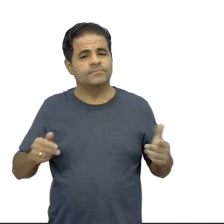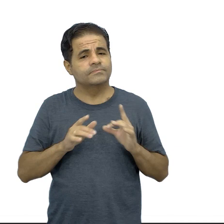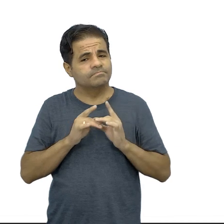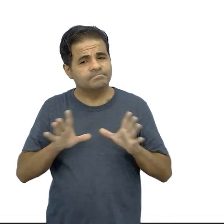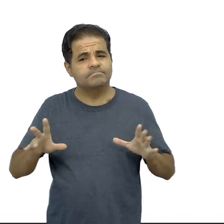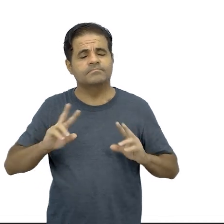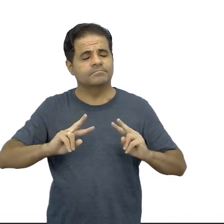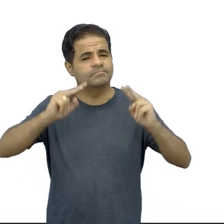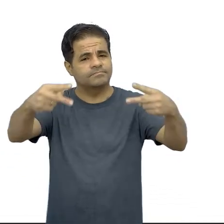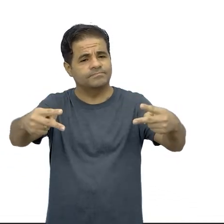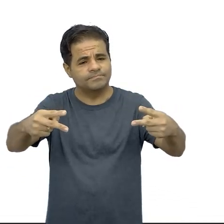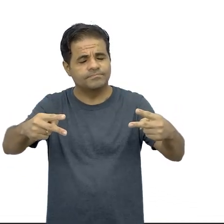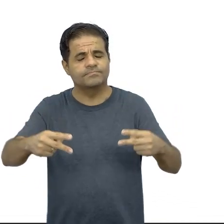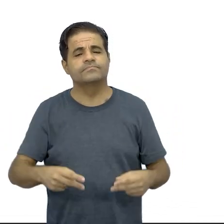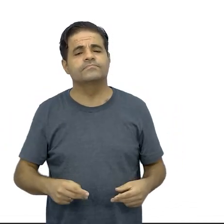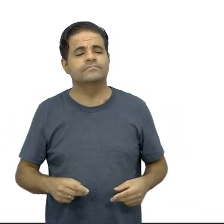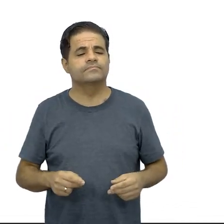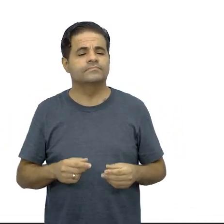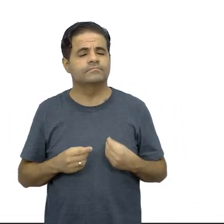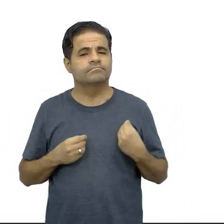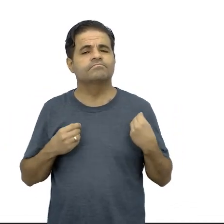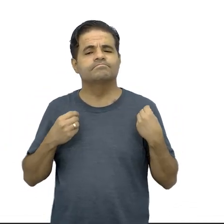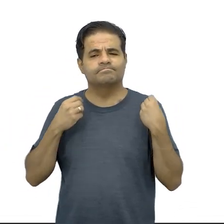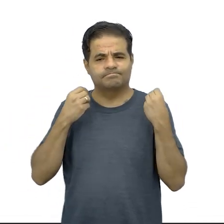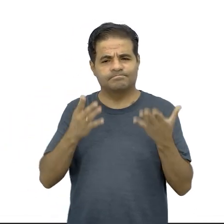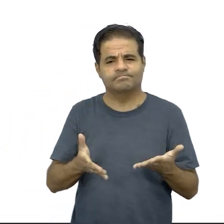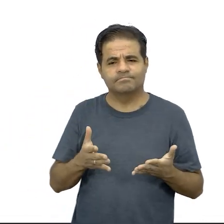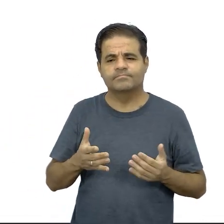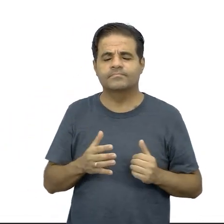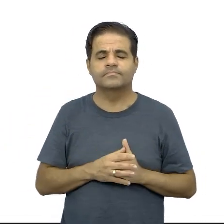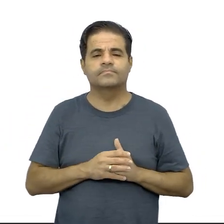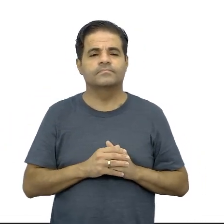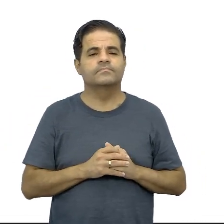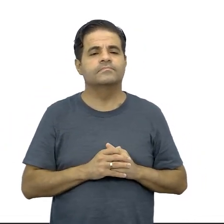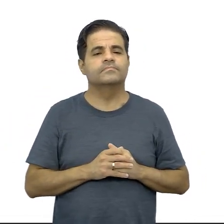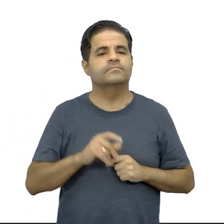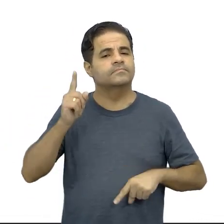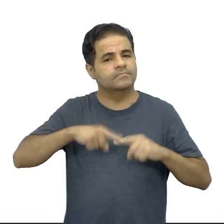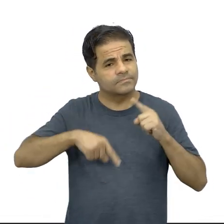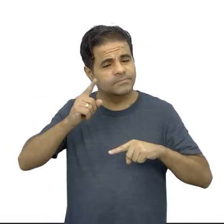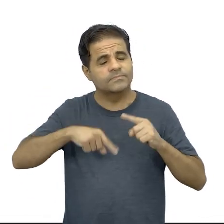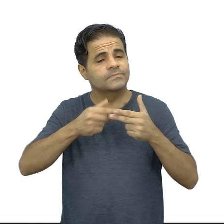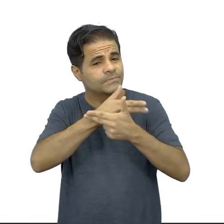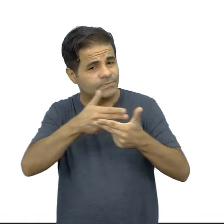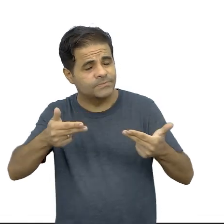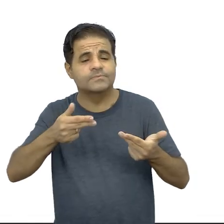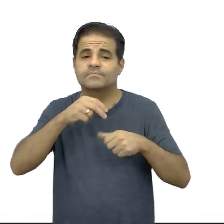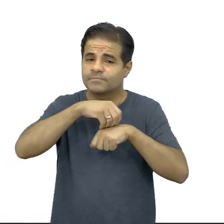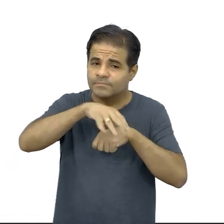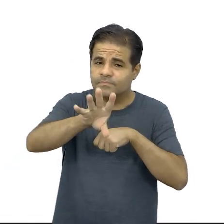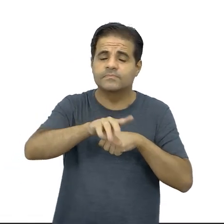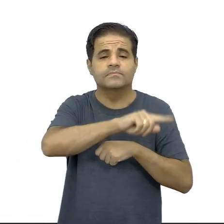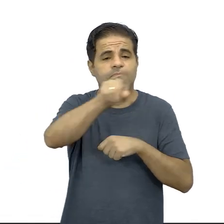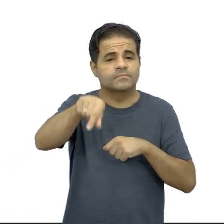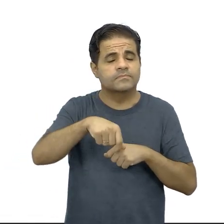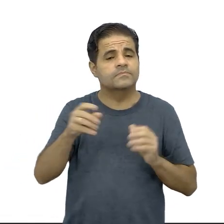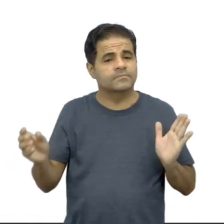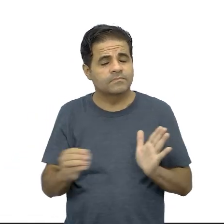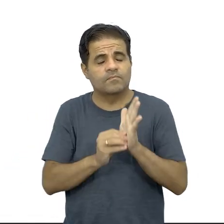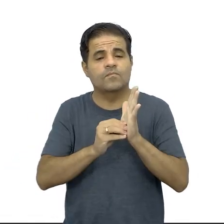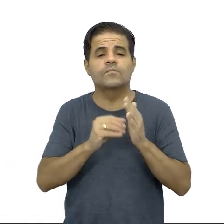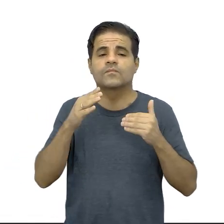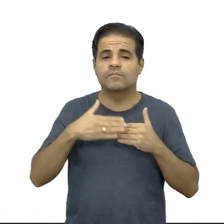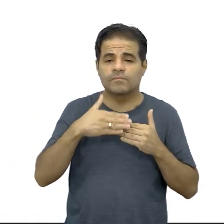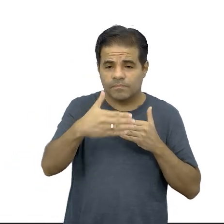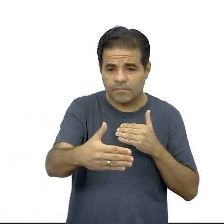links e etc., né, uma infinidade aí de recursos para vocês. Além disso, também deixamos como